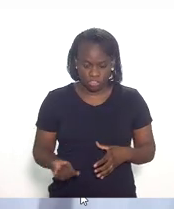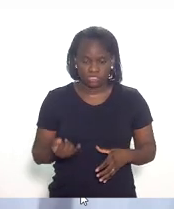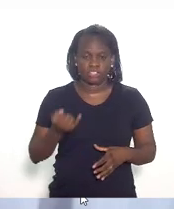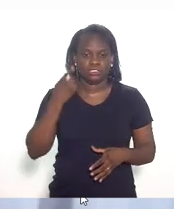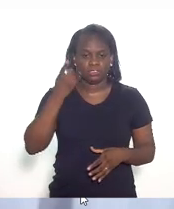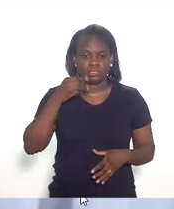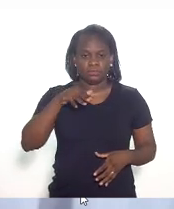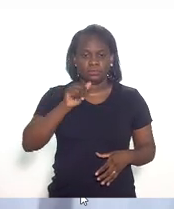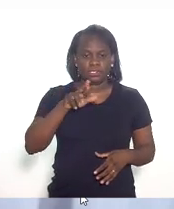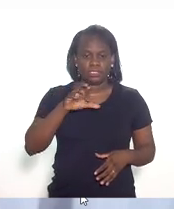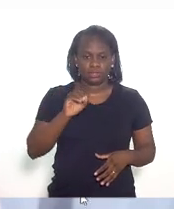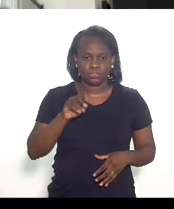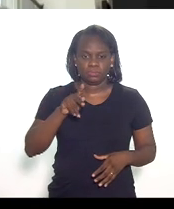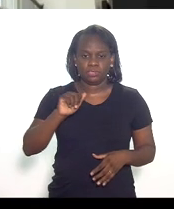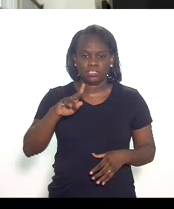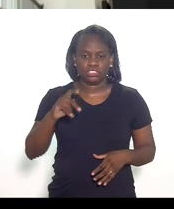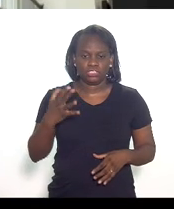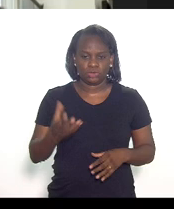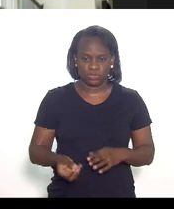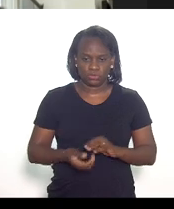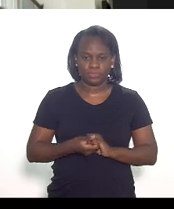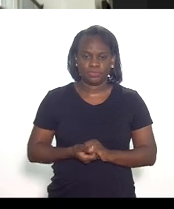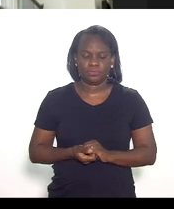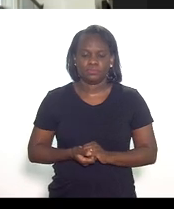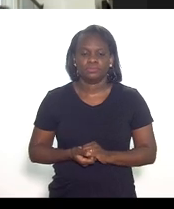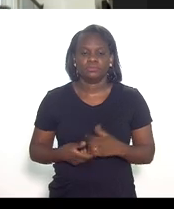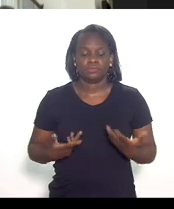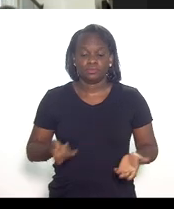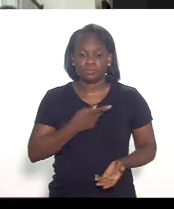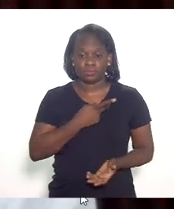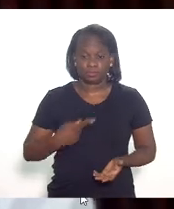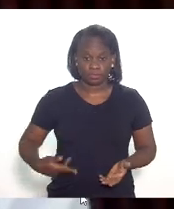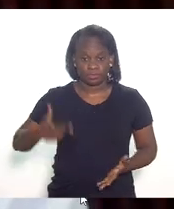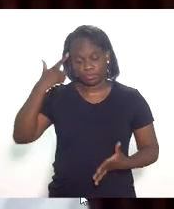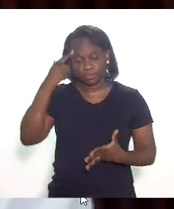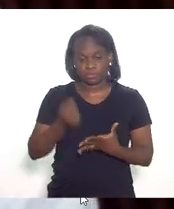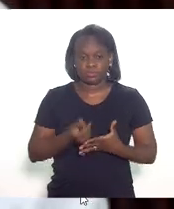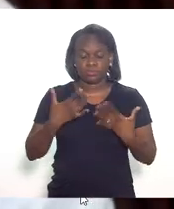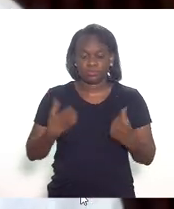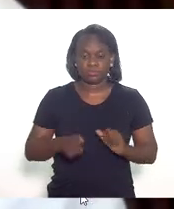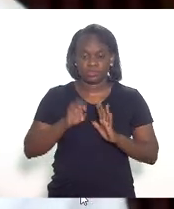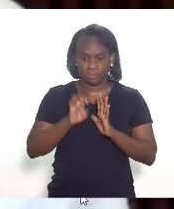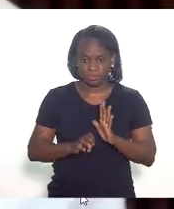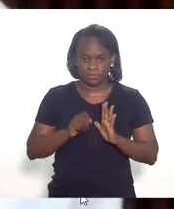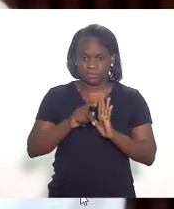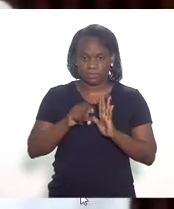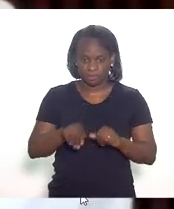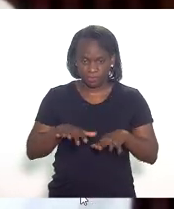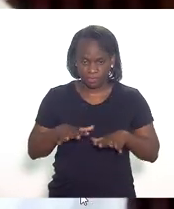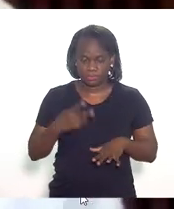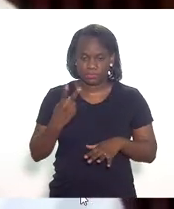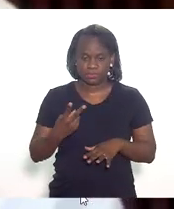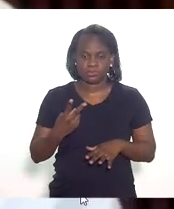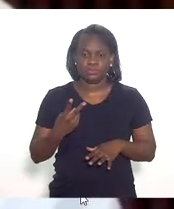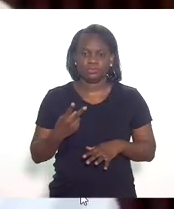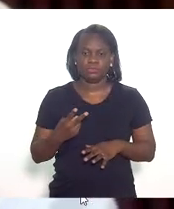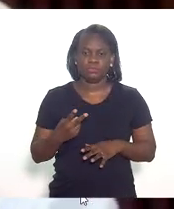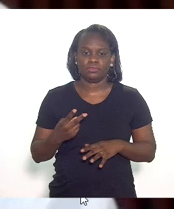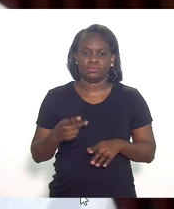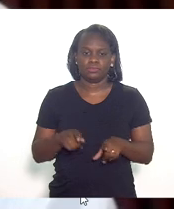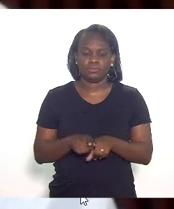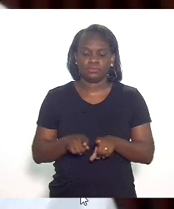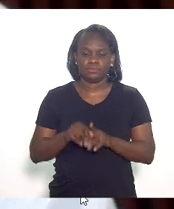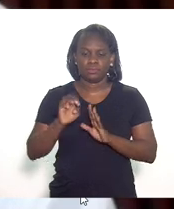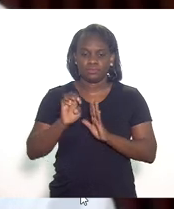deputado Márcio Pacheco. Senhora presidente, o parecer é favorável à emenda de plenário 2 e